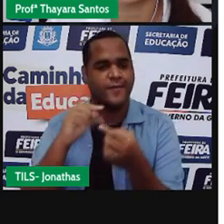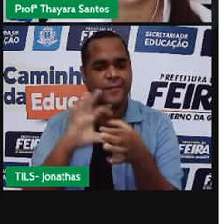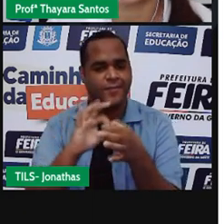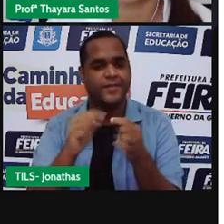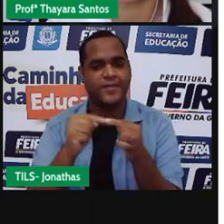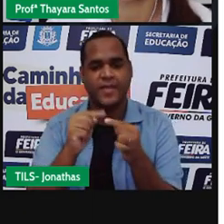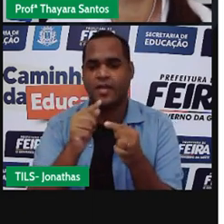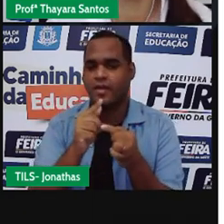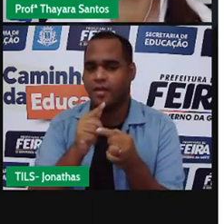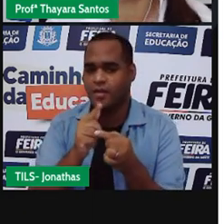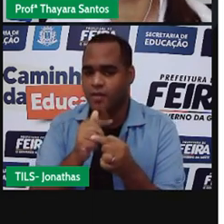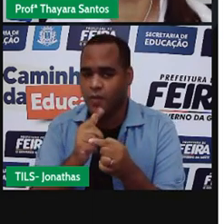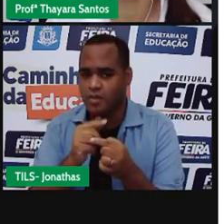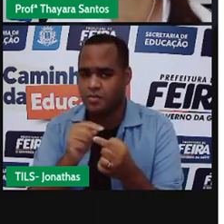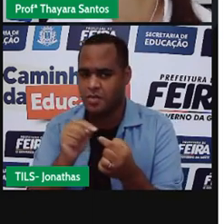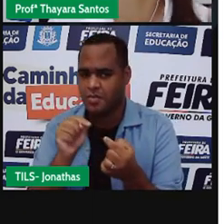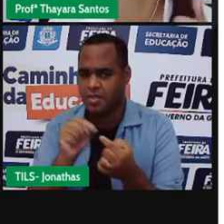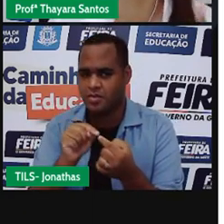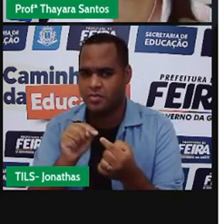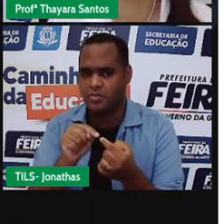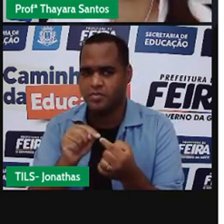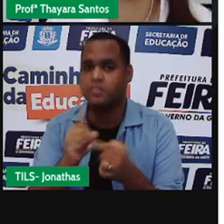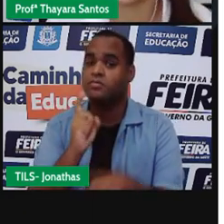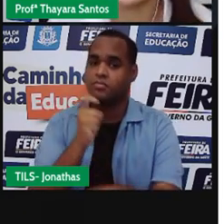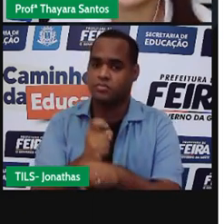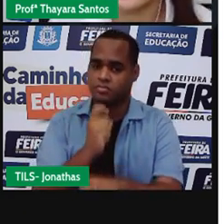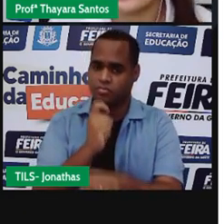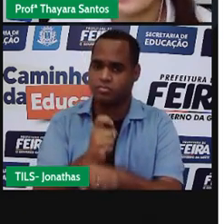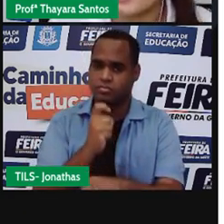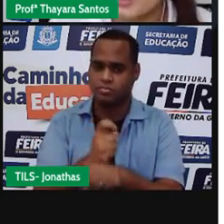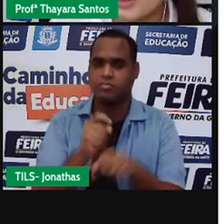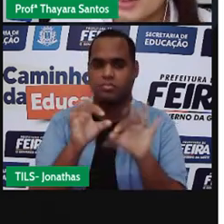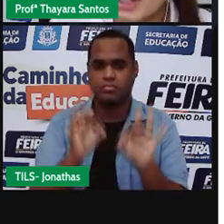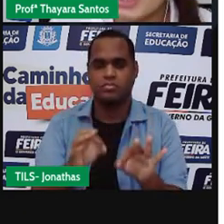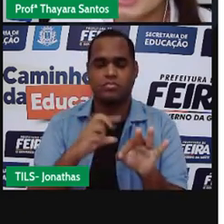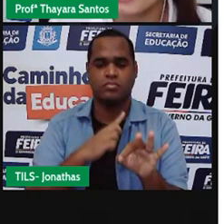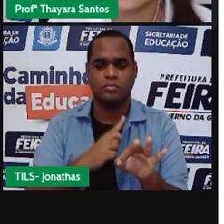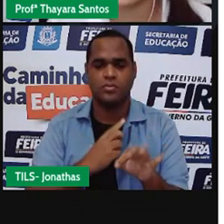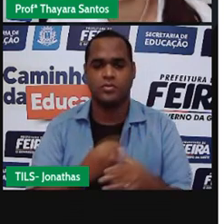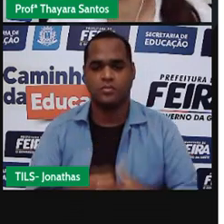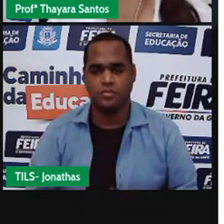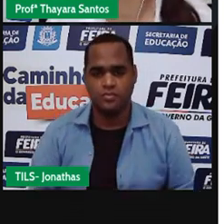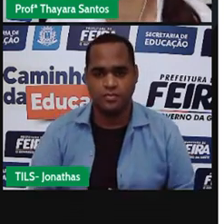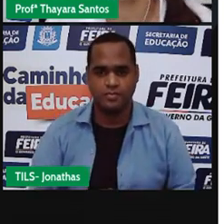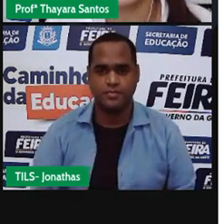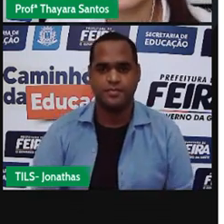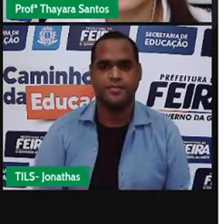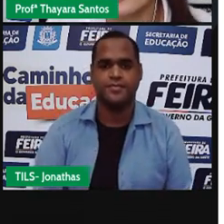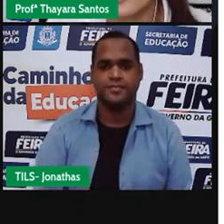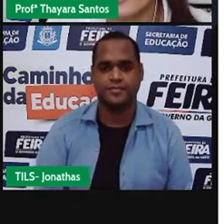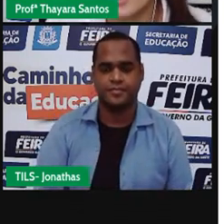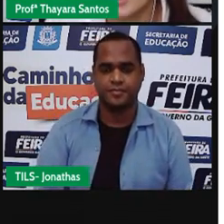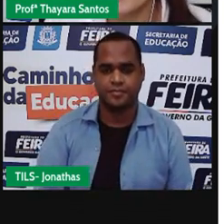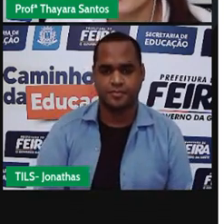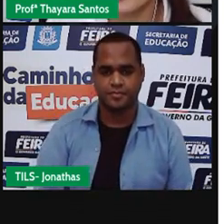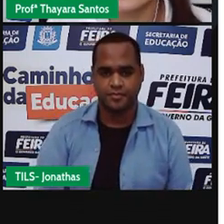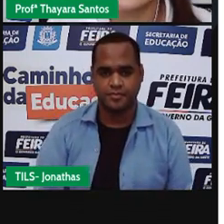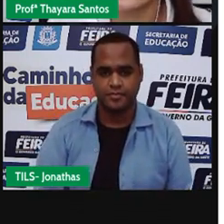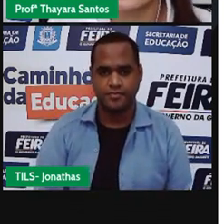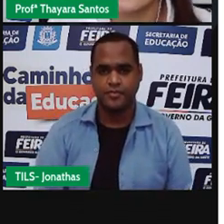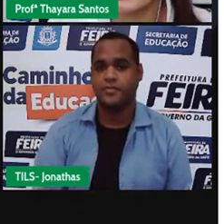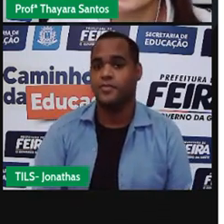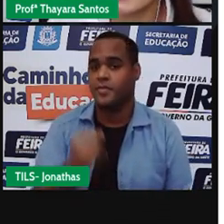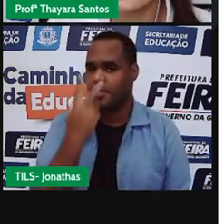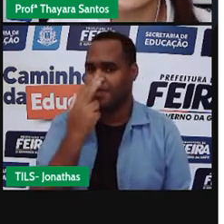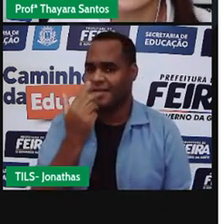tentar achar. Sólido? Tá certo. Vamos lá, vamos ver o outro. Moléculas